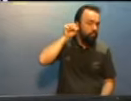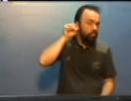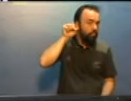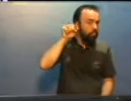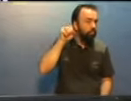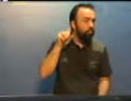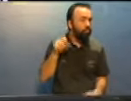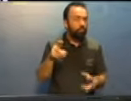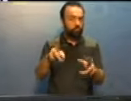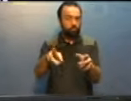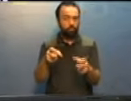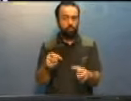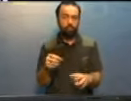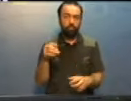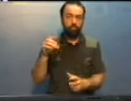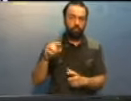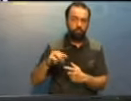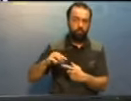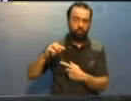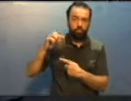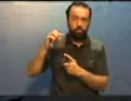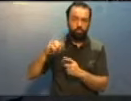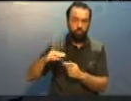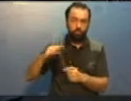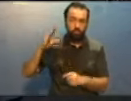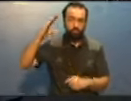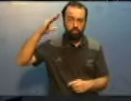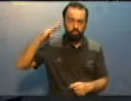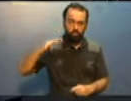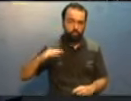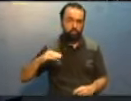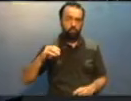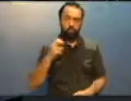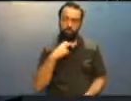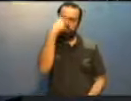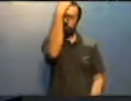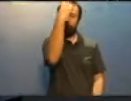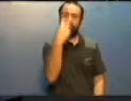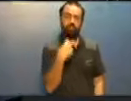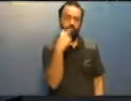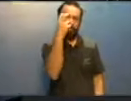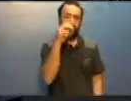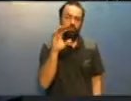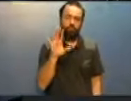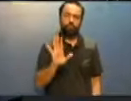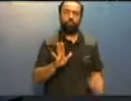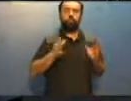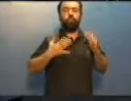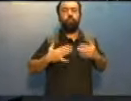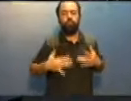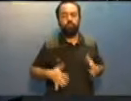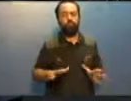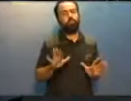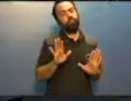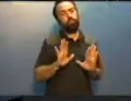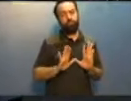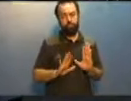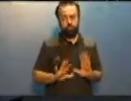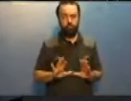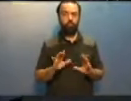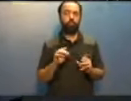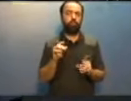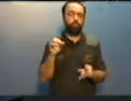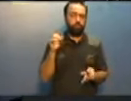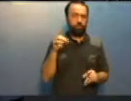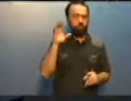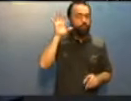A gente consegue perceber também se a pessoa está falando baixinho, se ela está falando alto, se ela está gritando, se ela está falando calmamente. Tudo isso